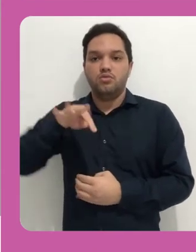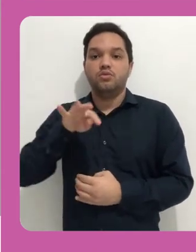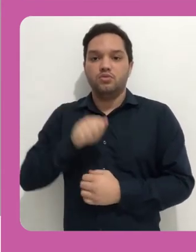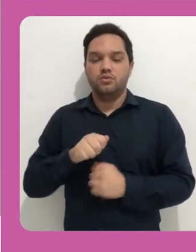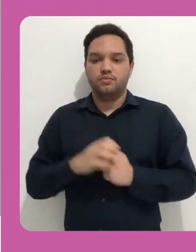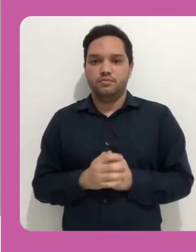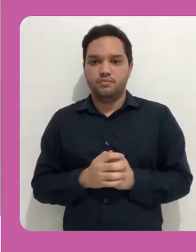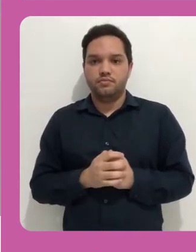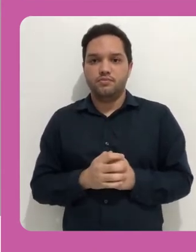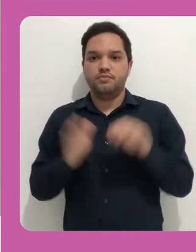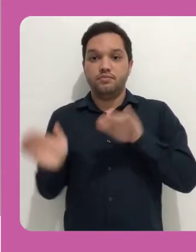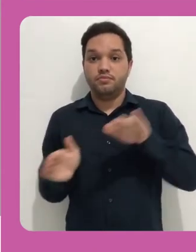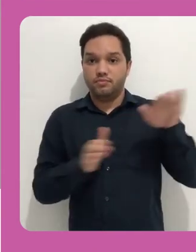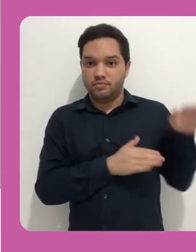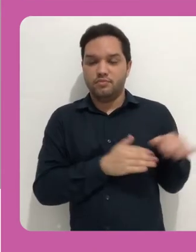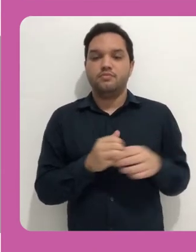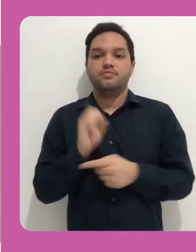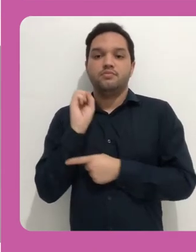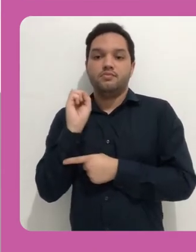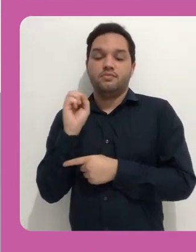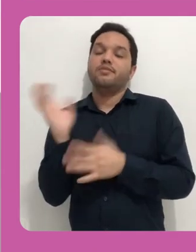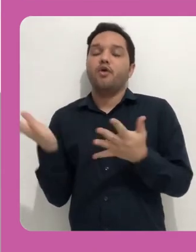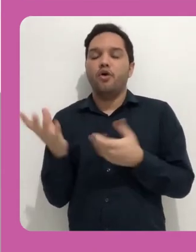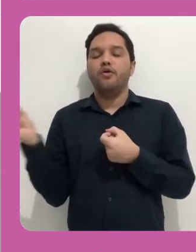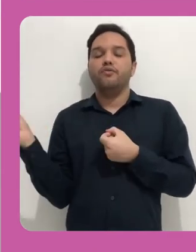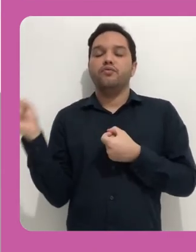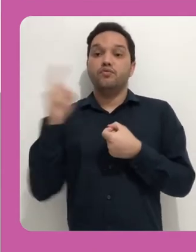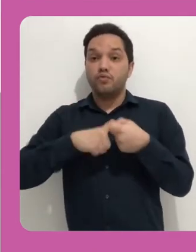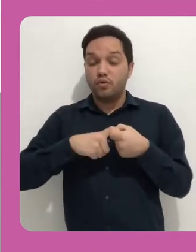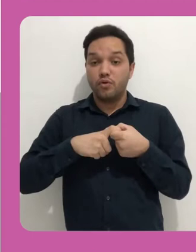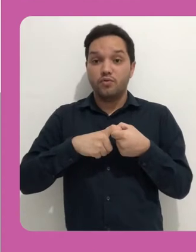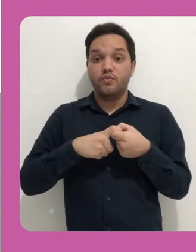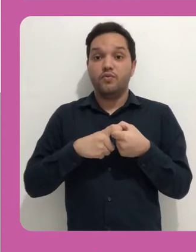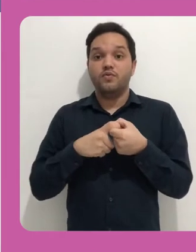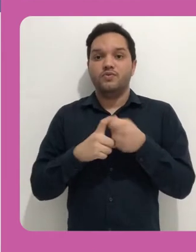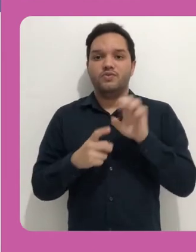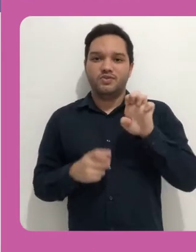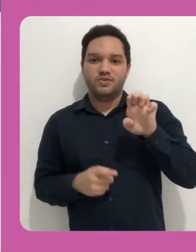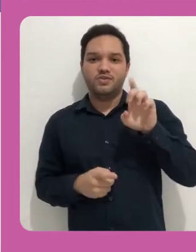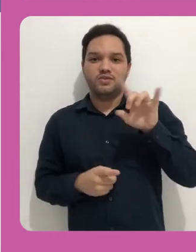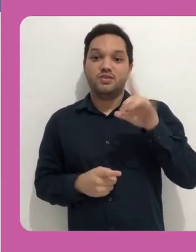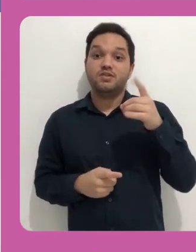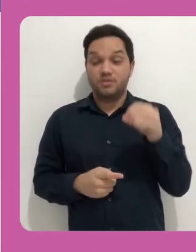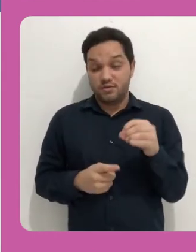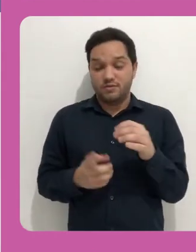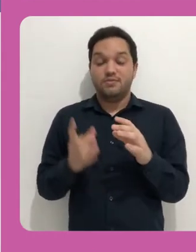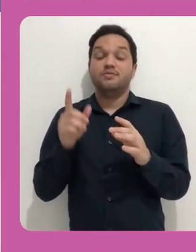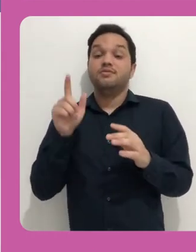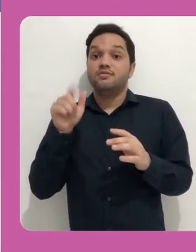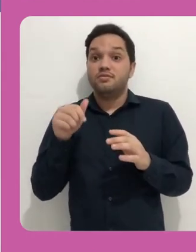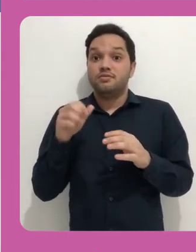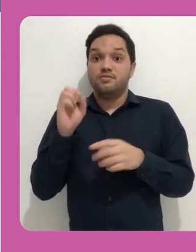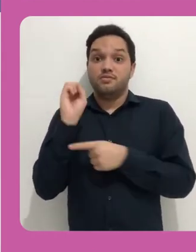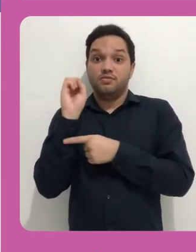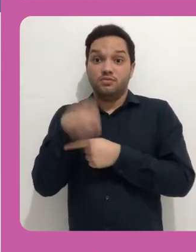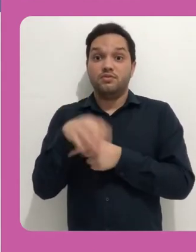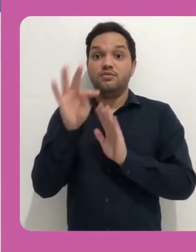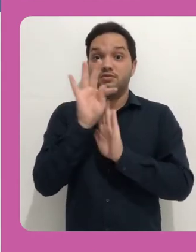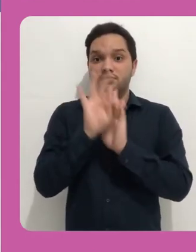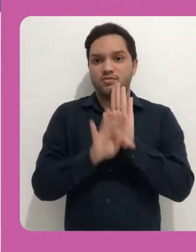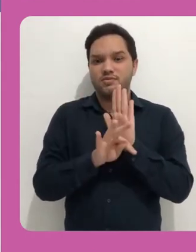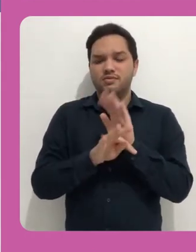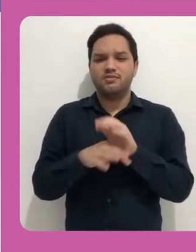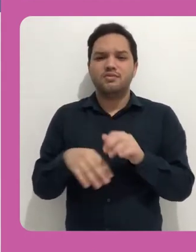para o nosso botão de edição. Envio de textos é o formato mais simples de se enviar